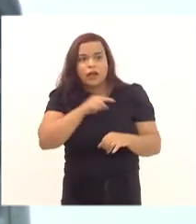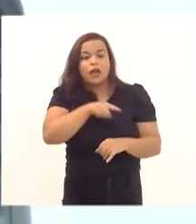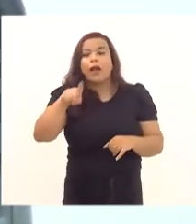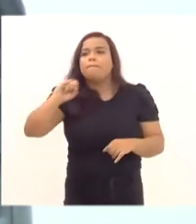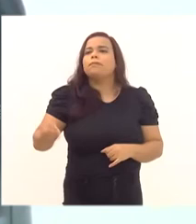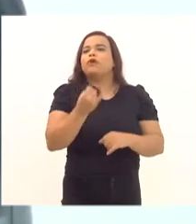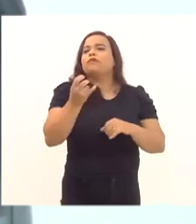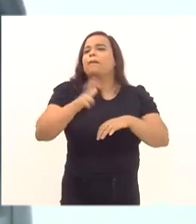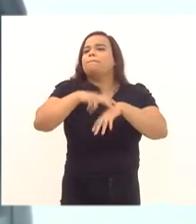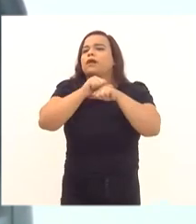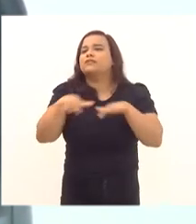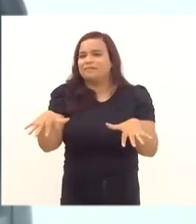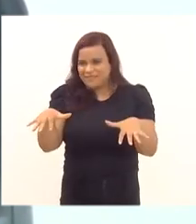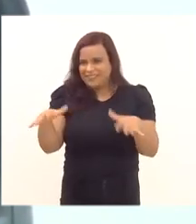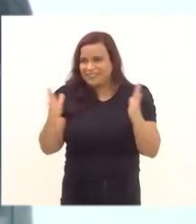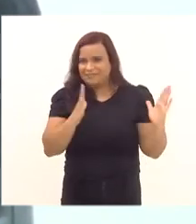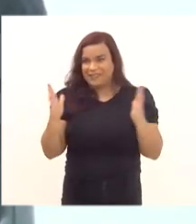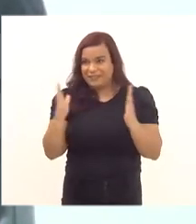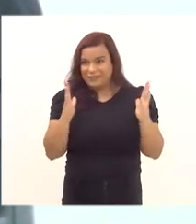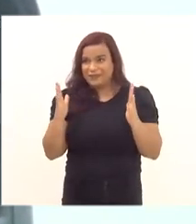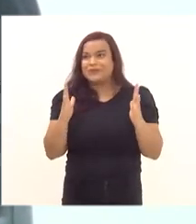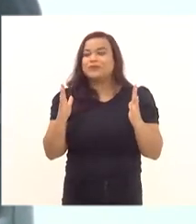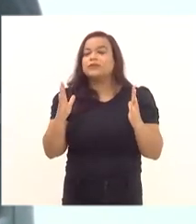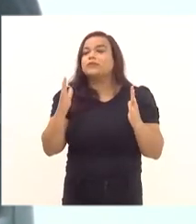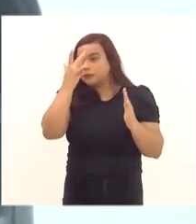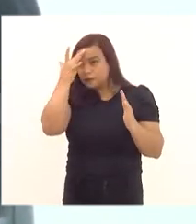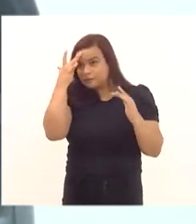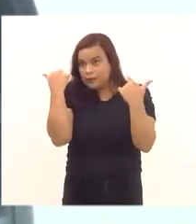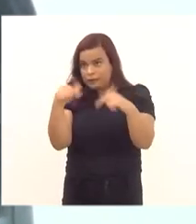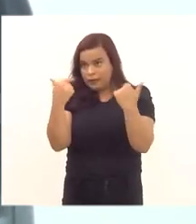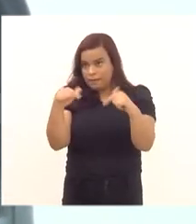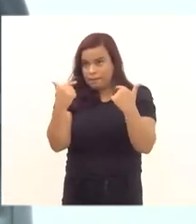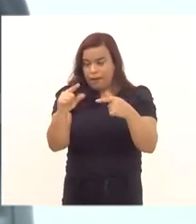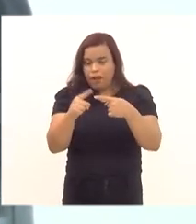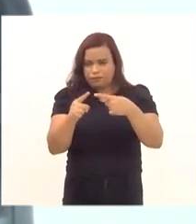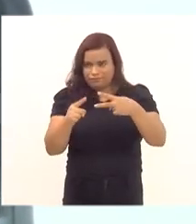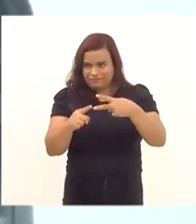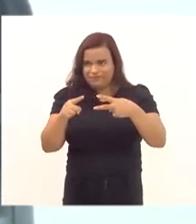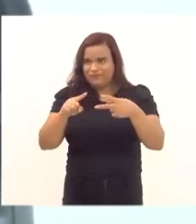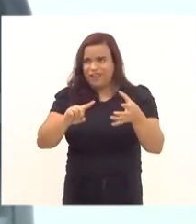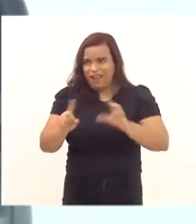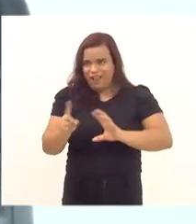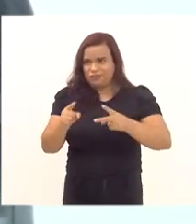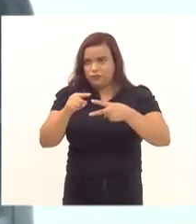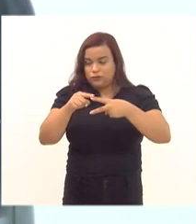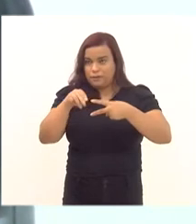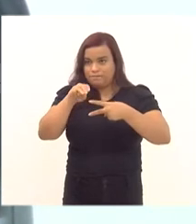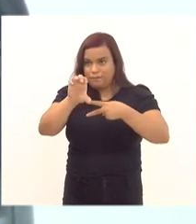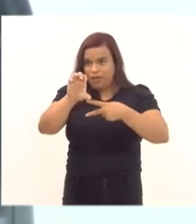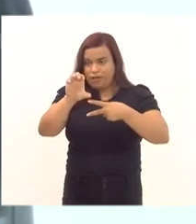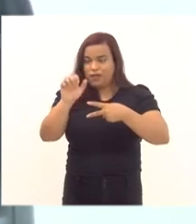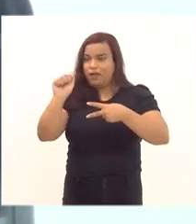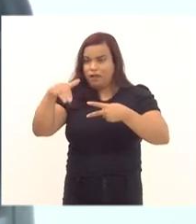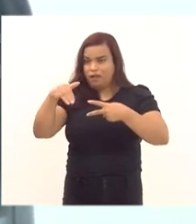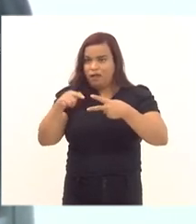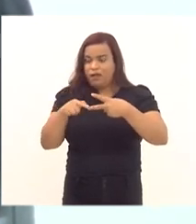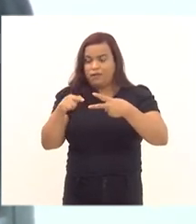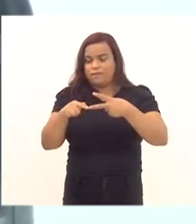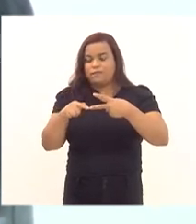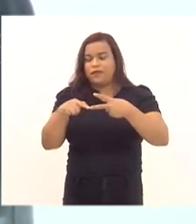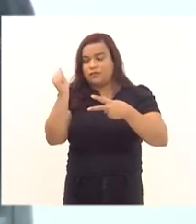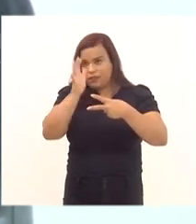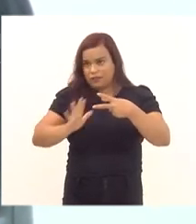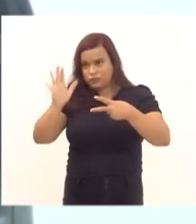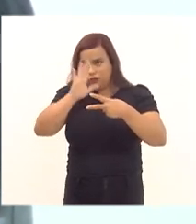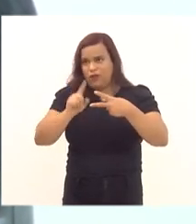pandemia a os trabalhadores dos transmissores da Rádio MEC AM e FM e da Megan e da Rádio Nacional AM